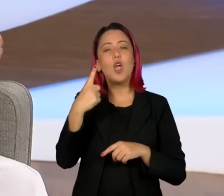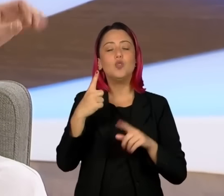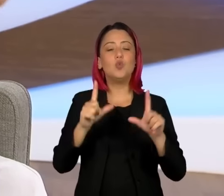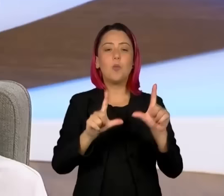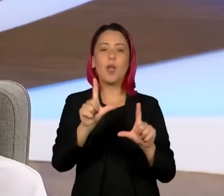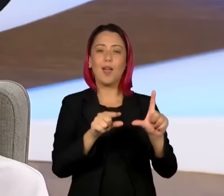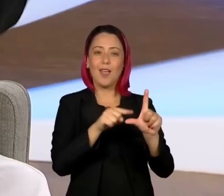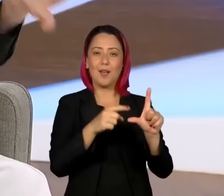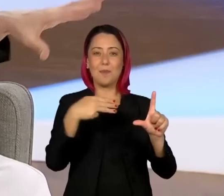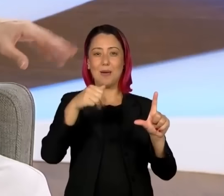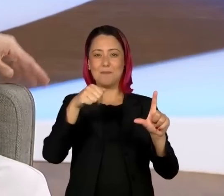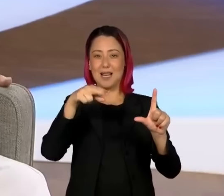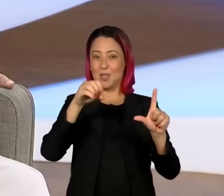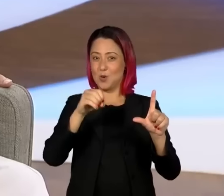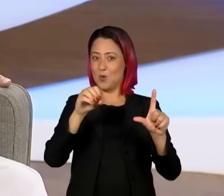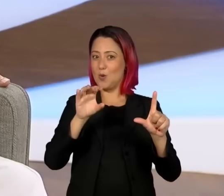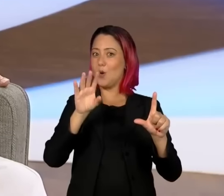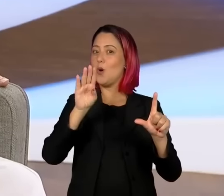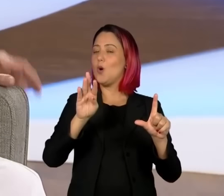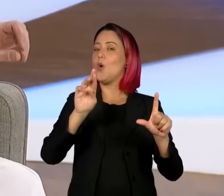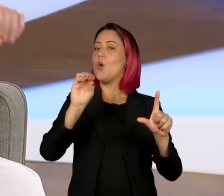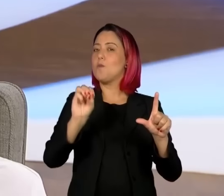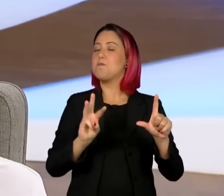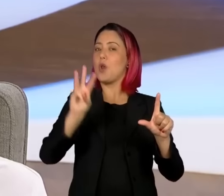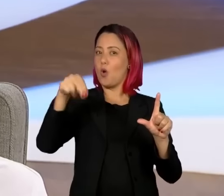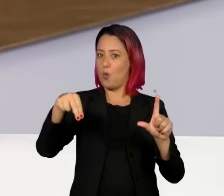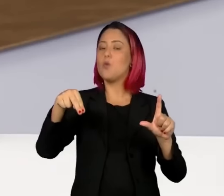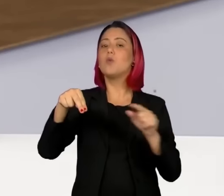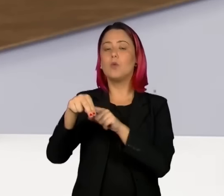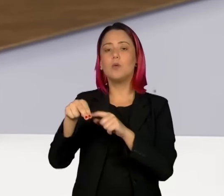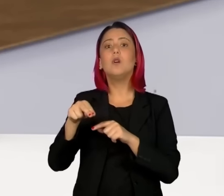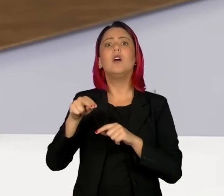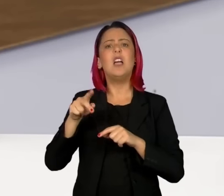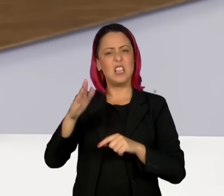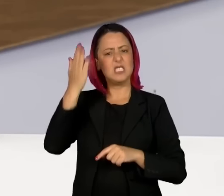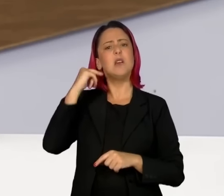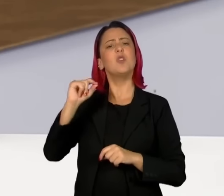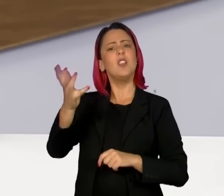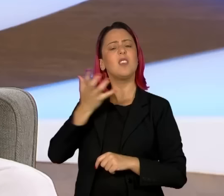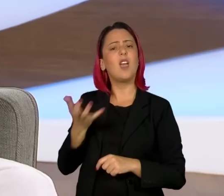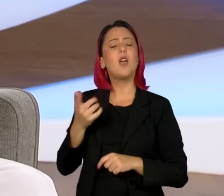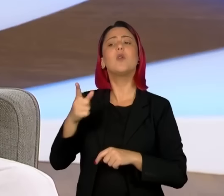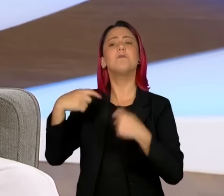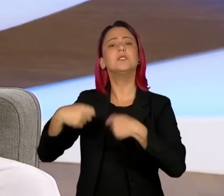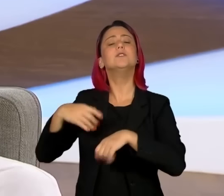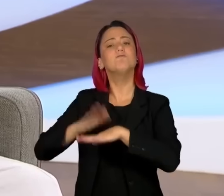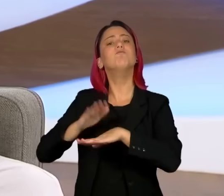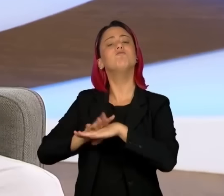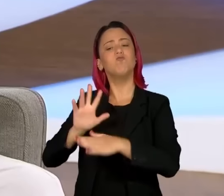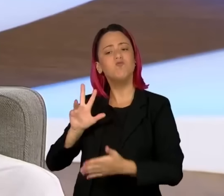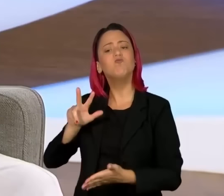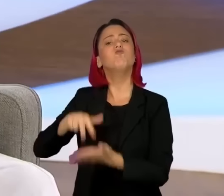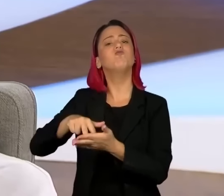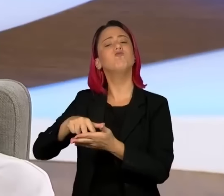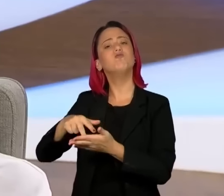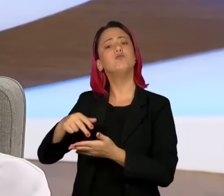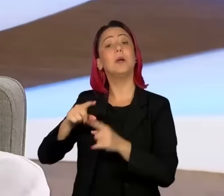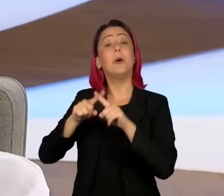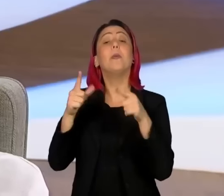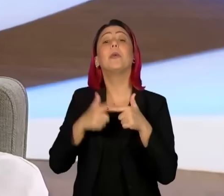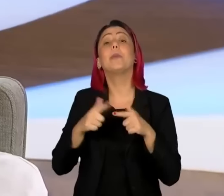Mano Brown sabe exatamente o que ele quer o que ele tá fazendo O problema é que o intelectual